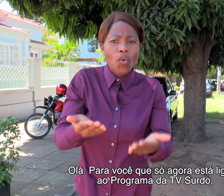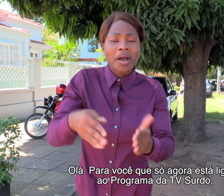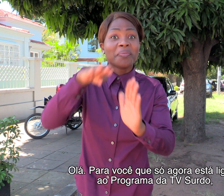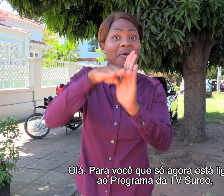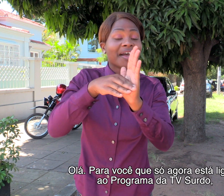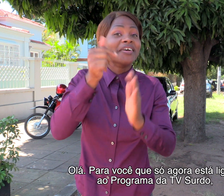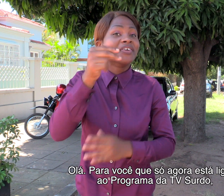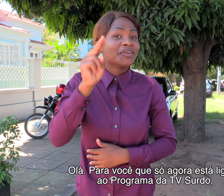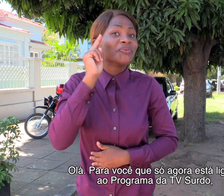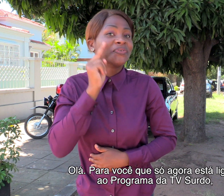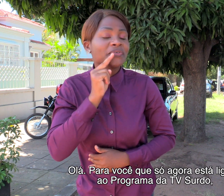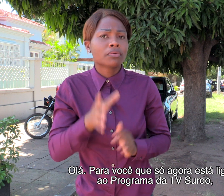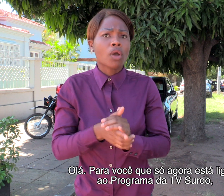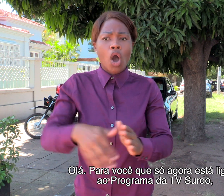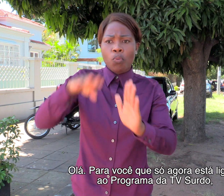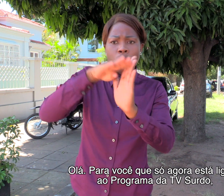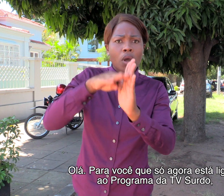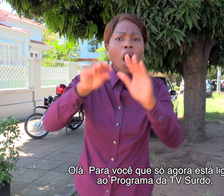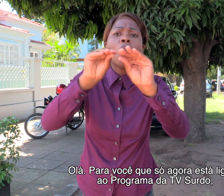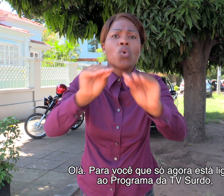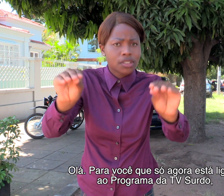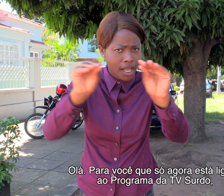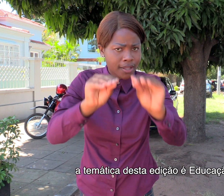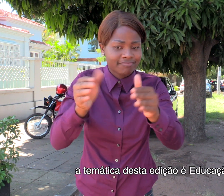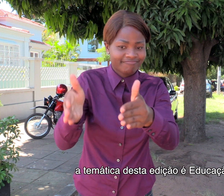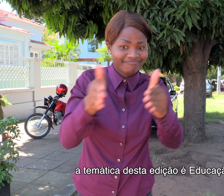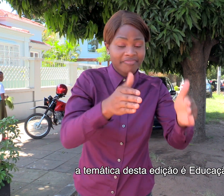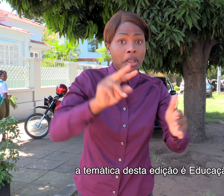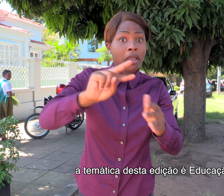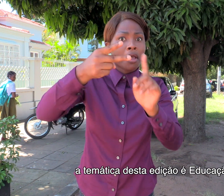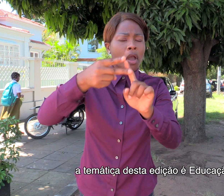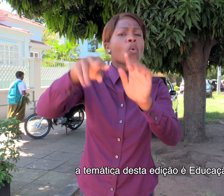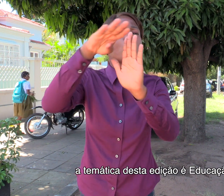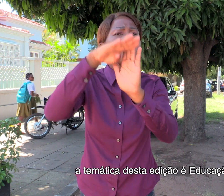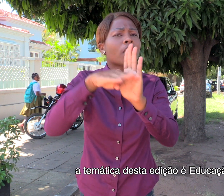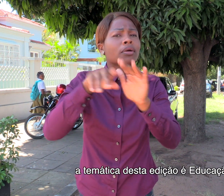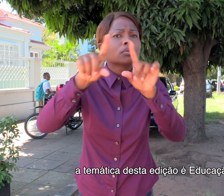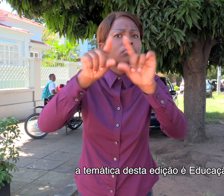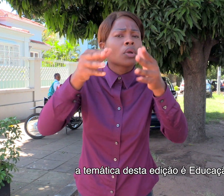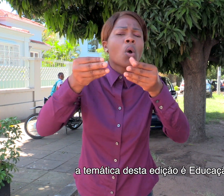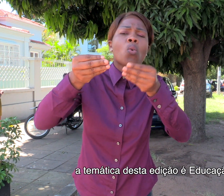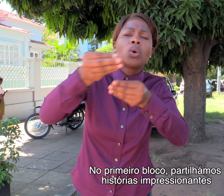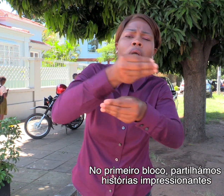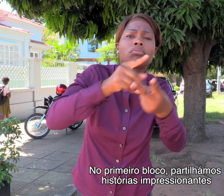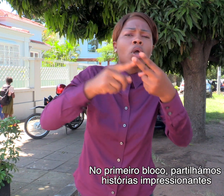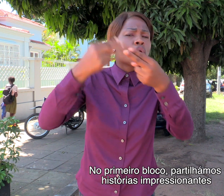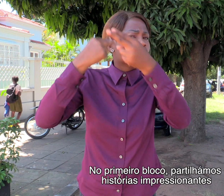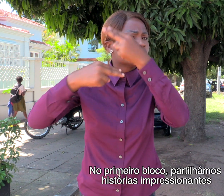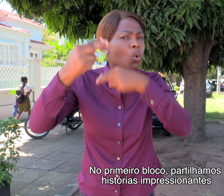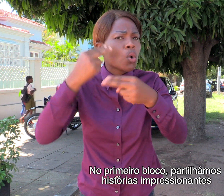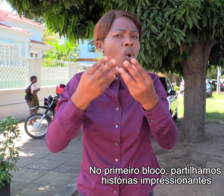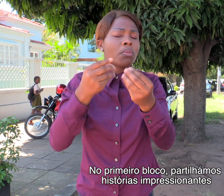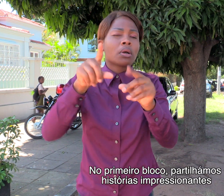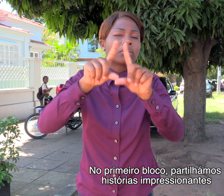para você que só agora está ligado ao programa da TV Surdo. A temática desta edição é a educação. No primeiro